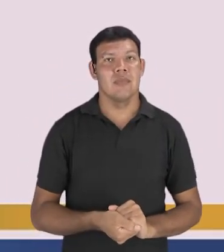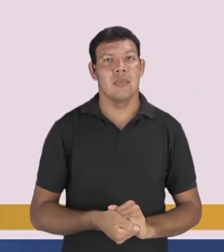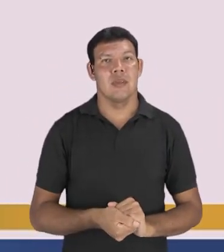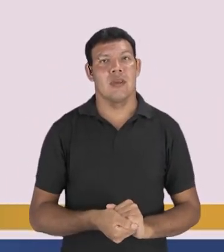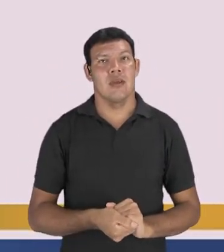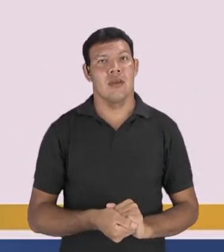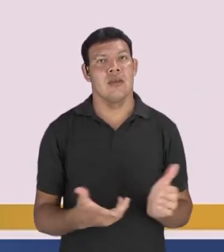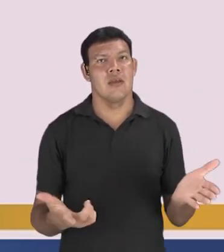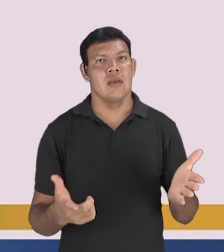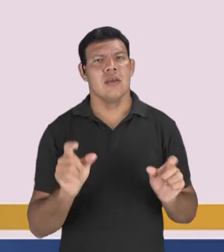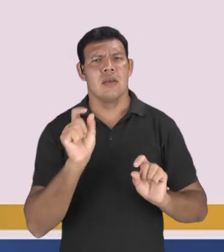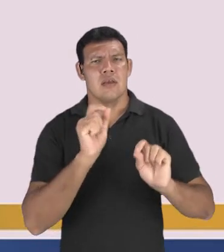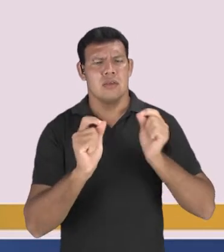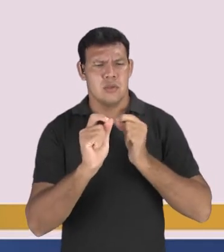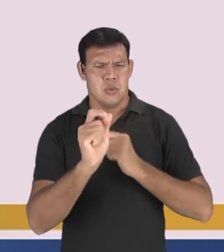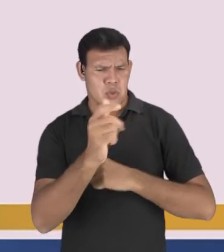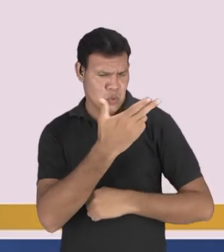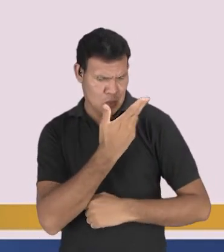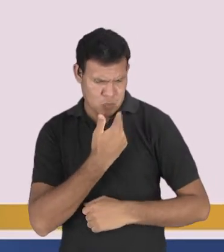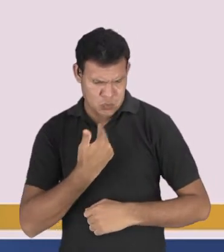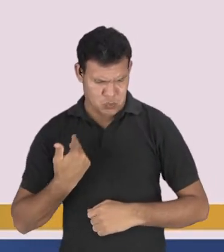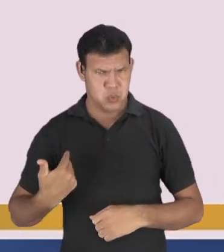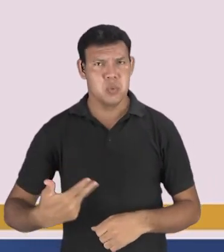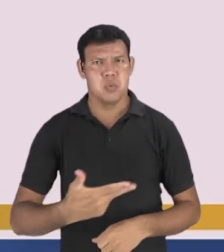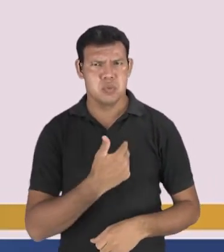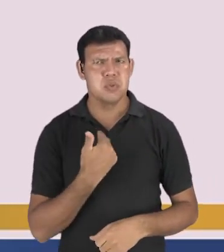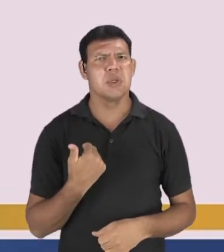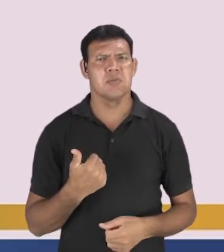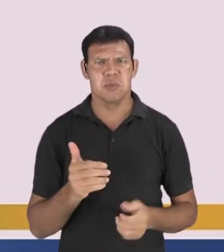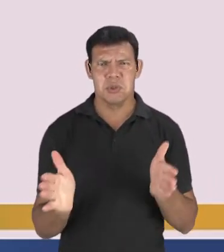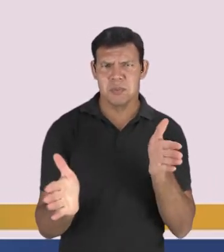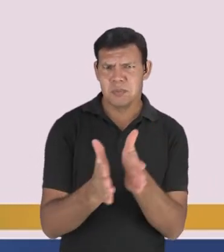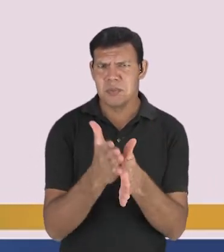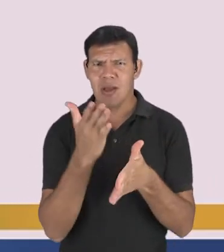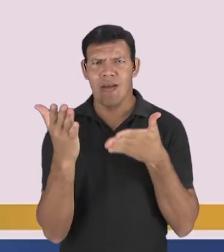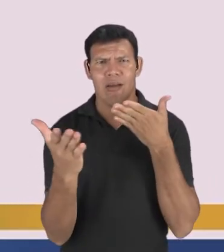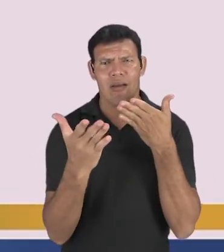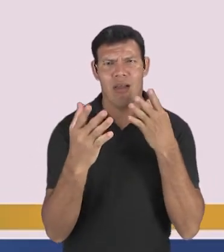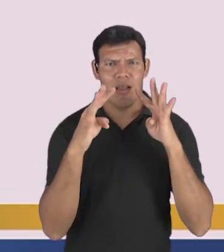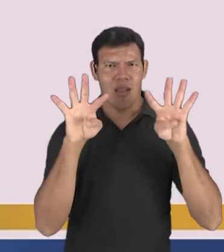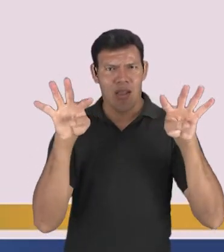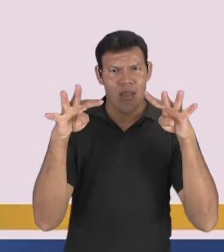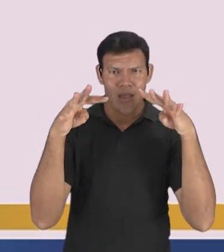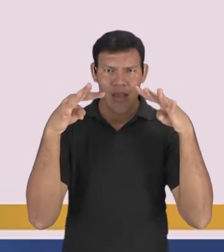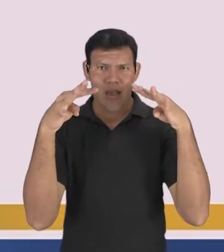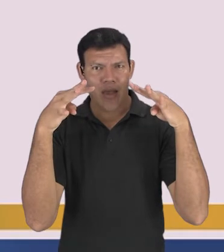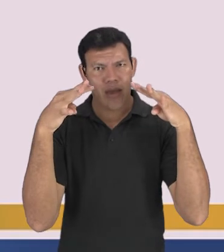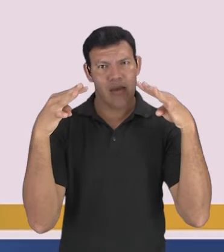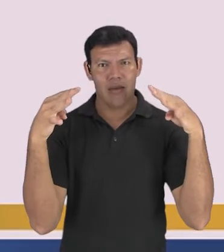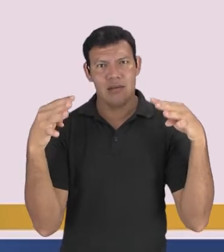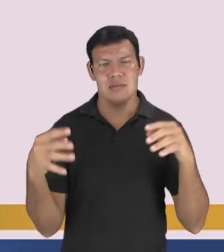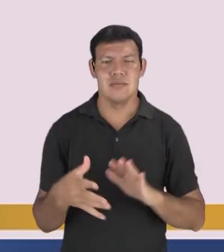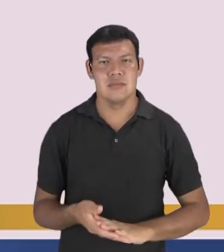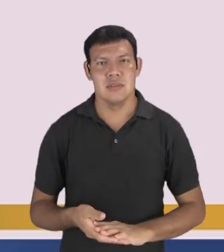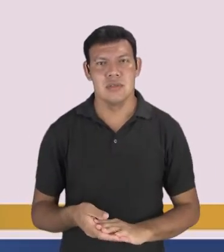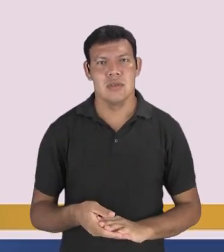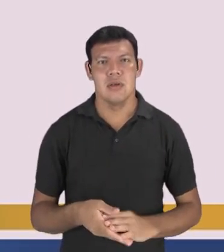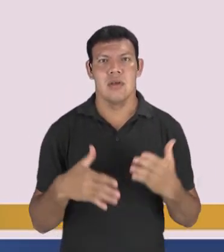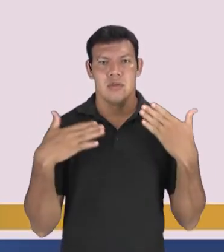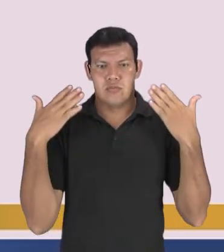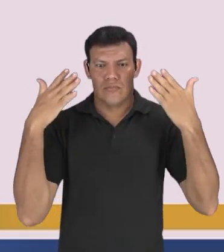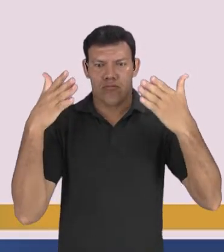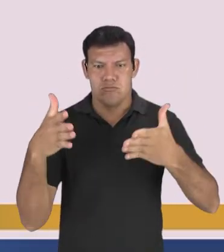de barro imitar. Ele é nosso, é patrimônio cultural, lindíssimo e também é exportada para o mundo, não